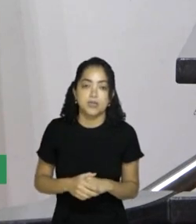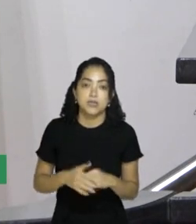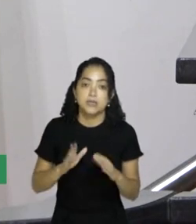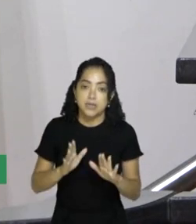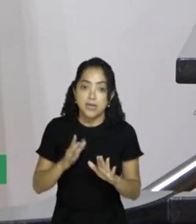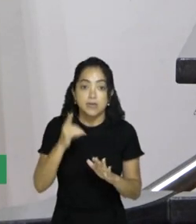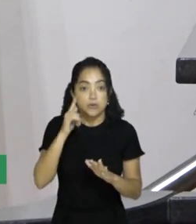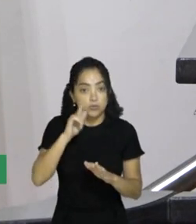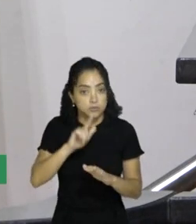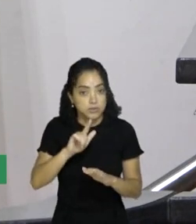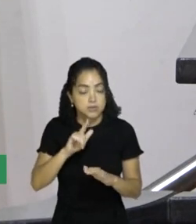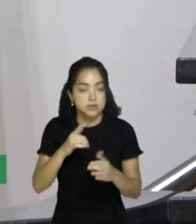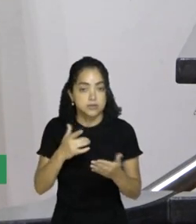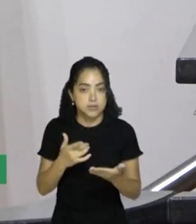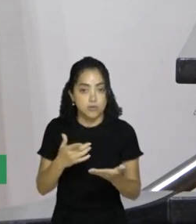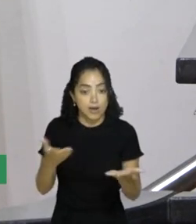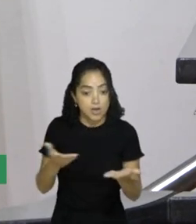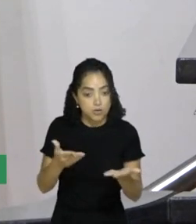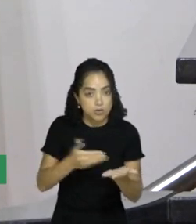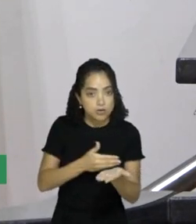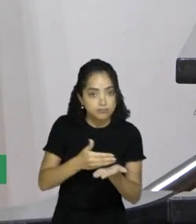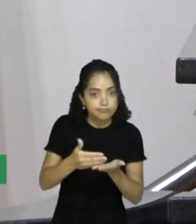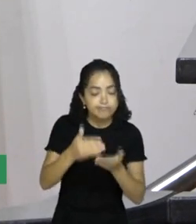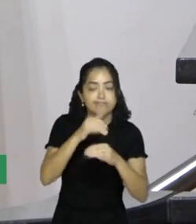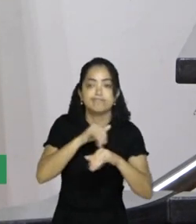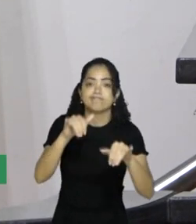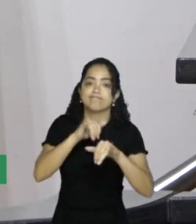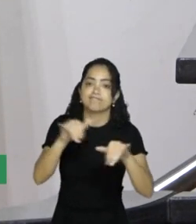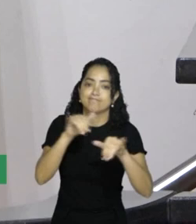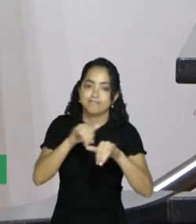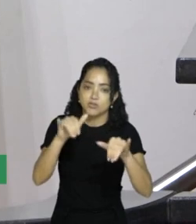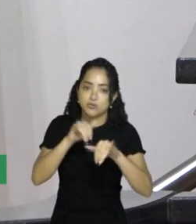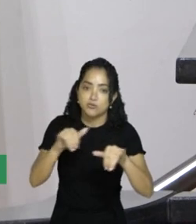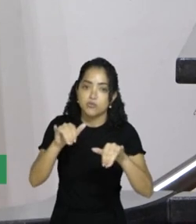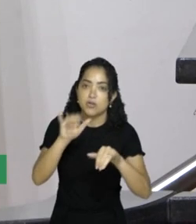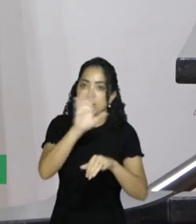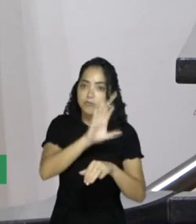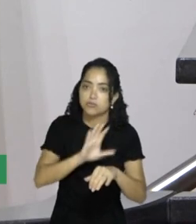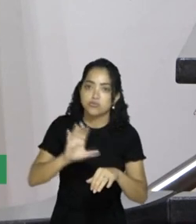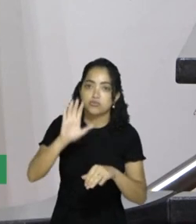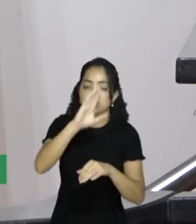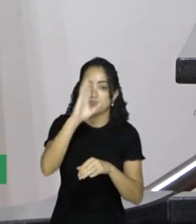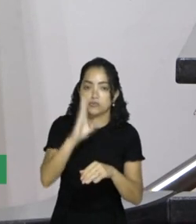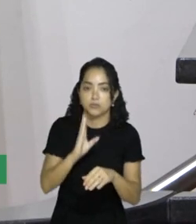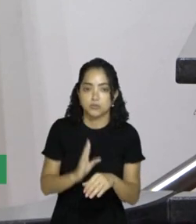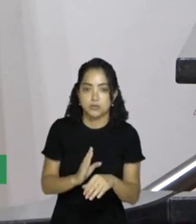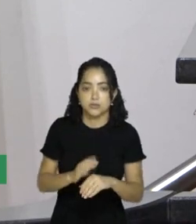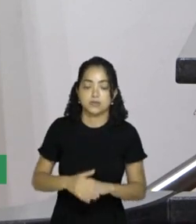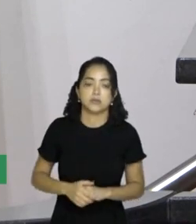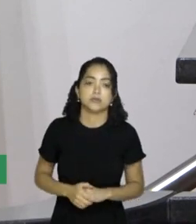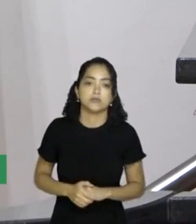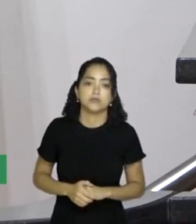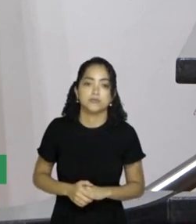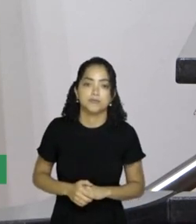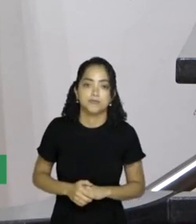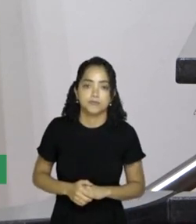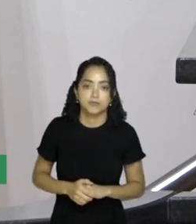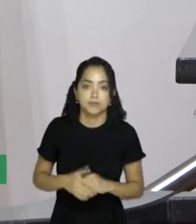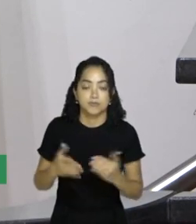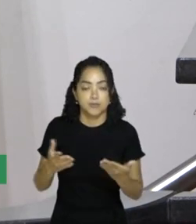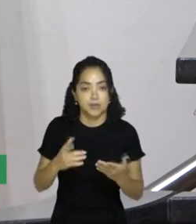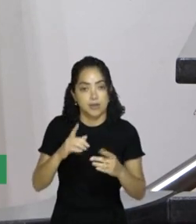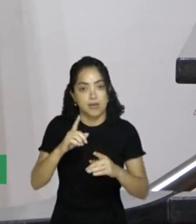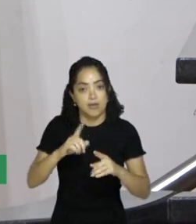e agora a gente entra então na fase de divulgar isso tudo para Santa Catarina e para o Brasil e a ex-chaim é esse essa nossa grande ferramenta